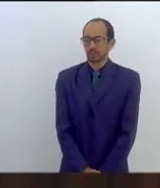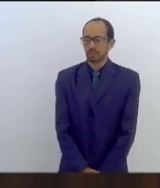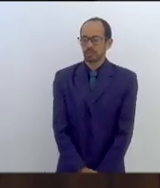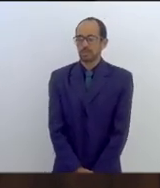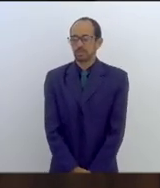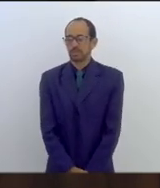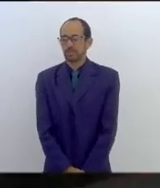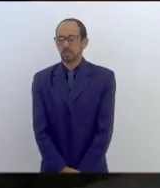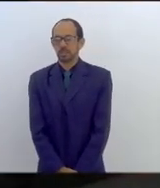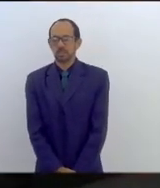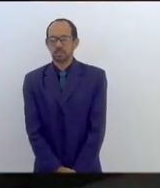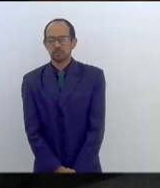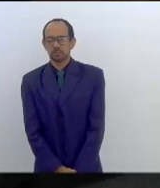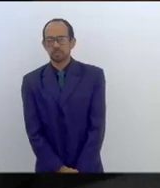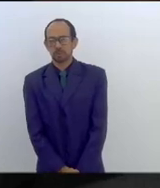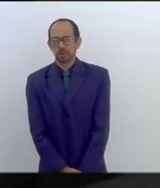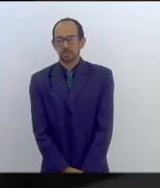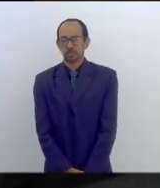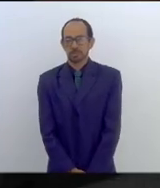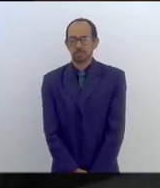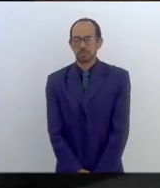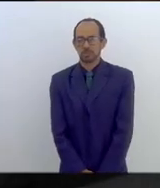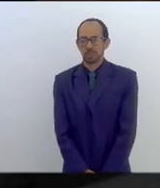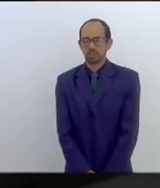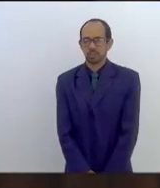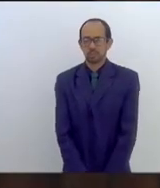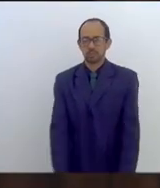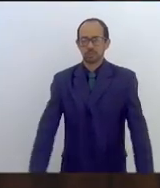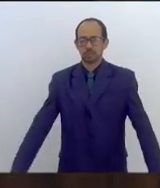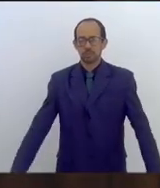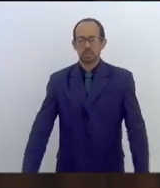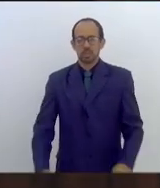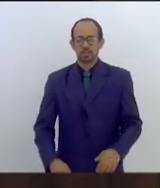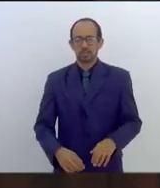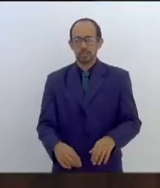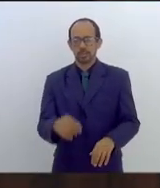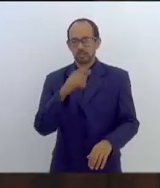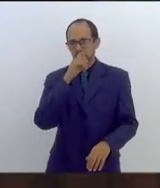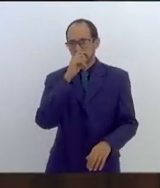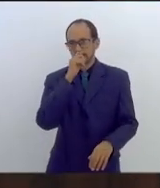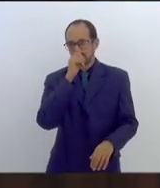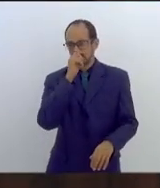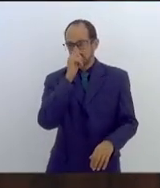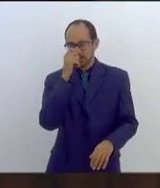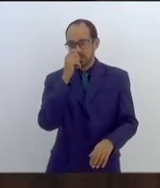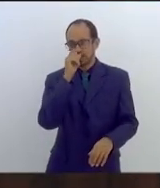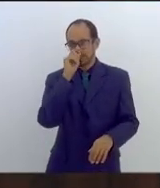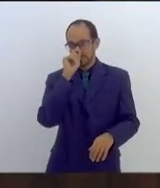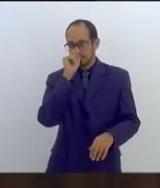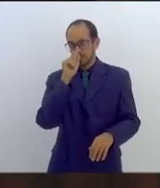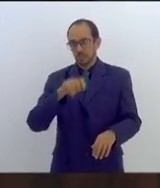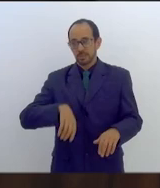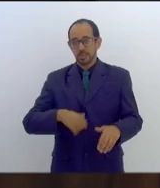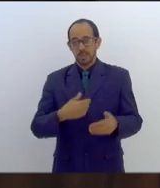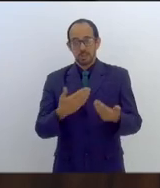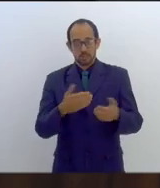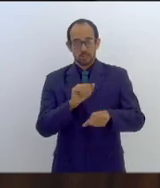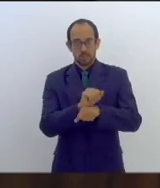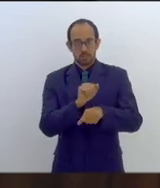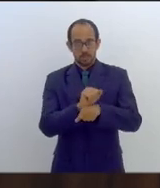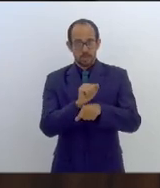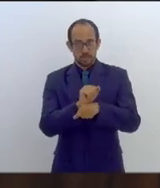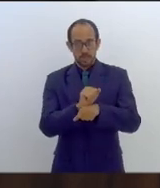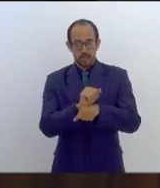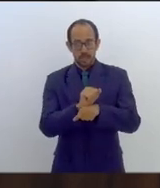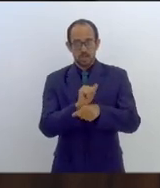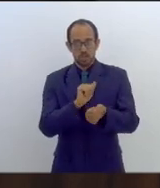É, vamos lá. Deputado Luiz, nós vamos... Agora temos ainda que aguardar o jogo de sexta-feira para saber